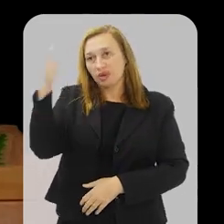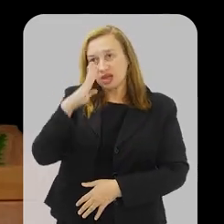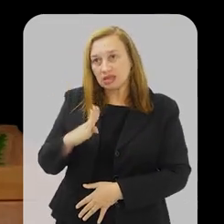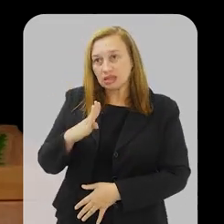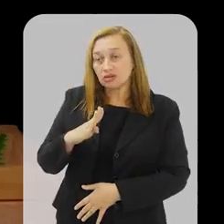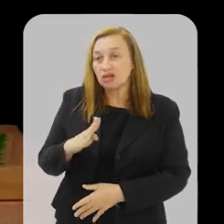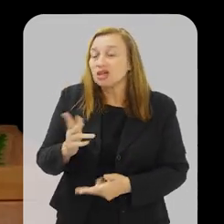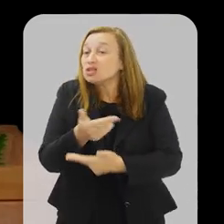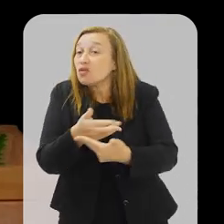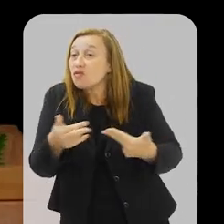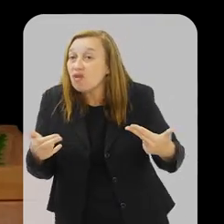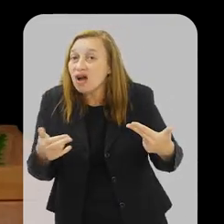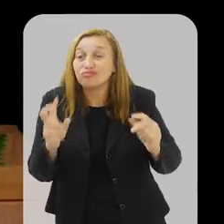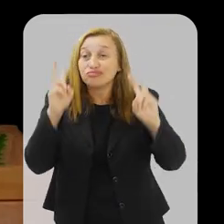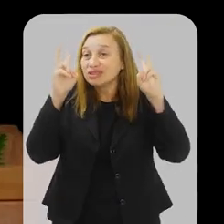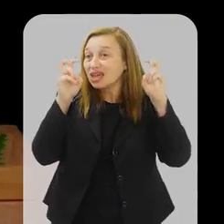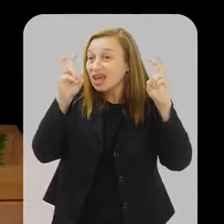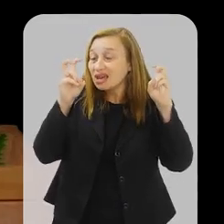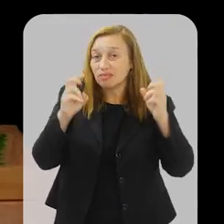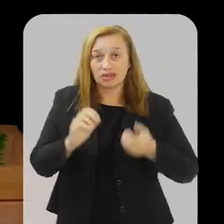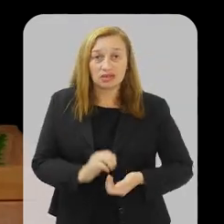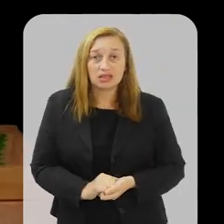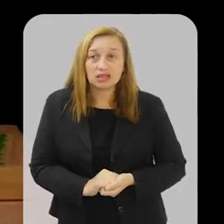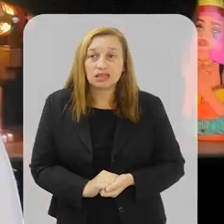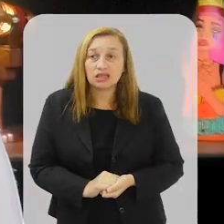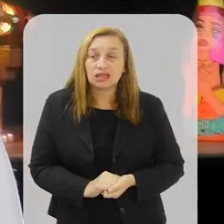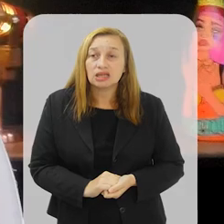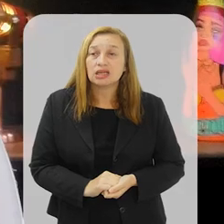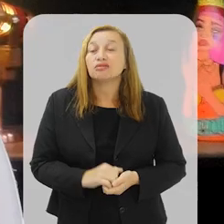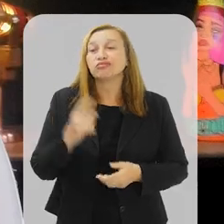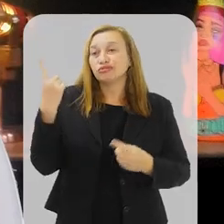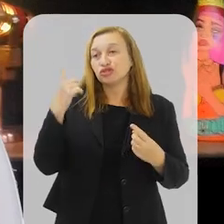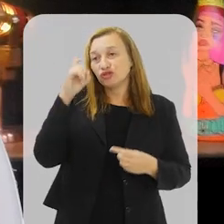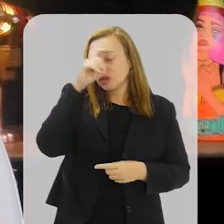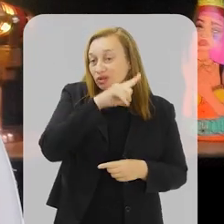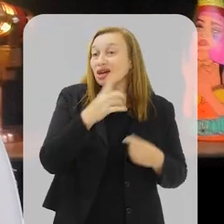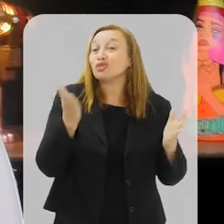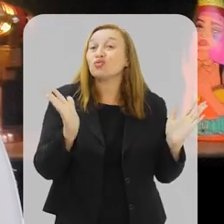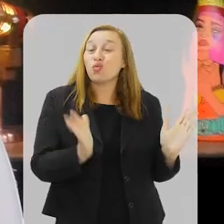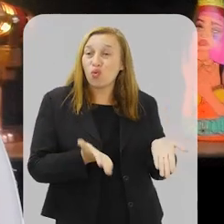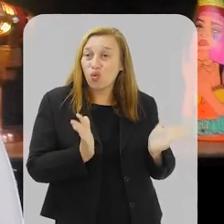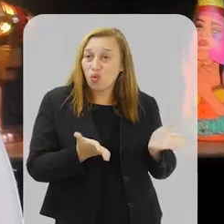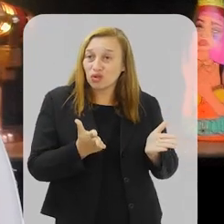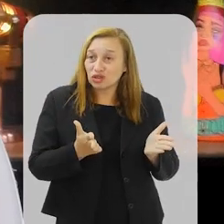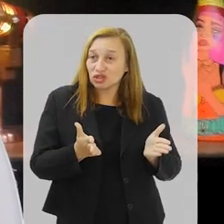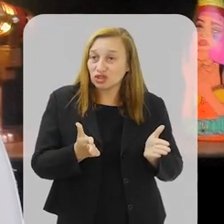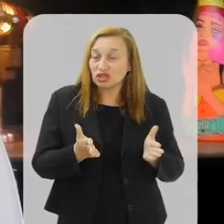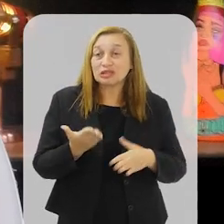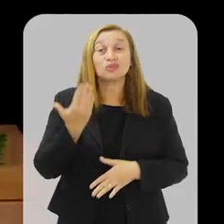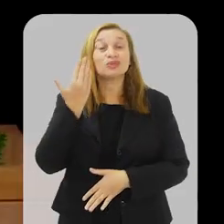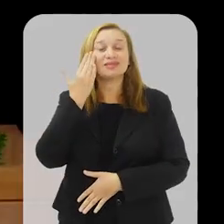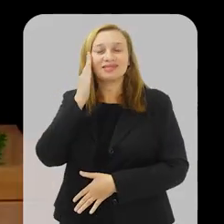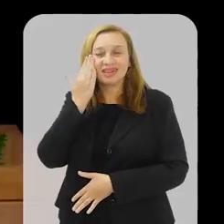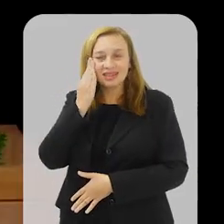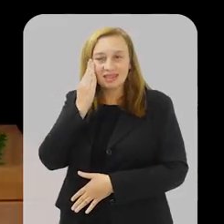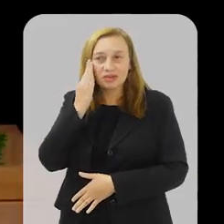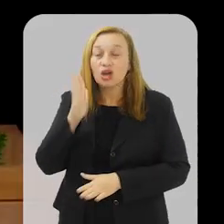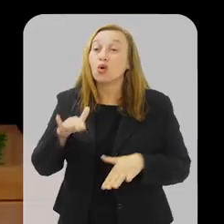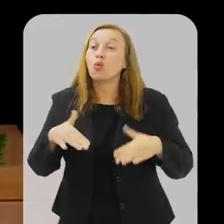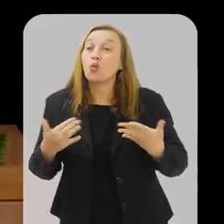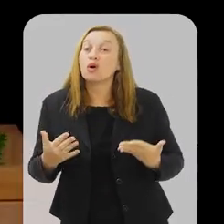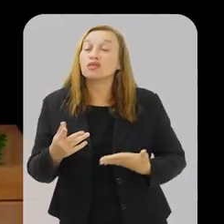nosso país Então são várias Vertentes são vários temas e essa maior dificuldade hoje de trazer o